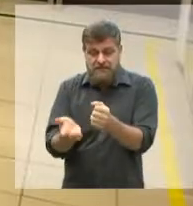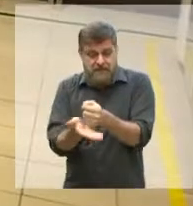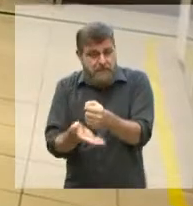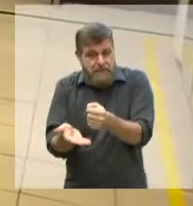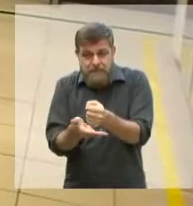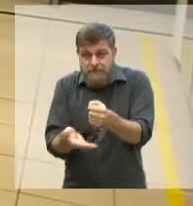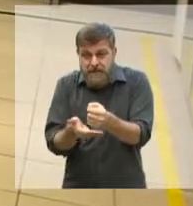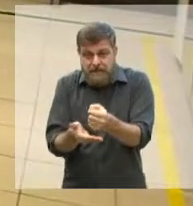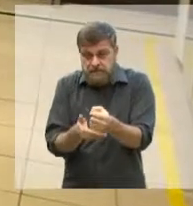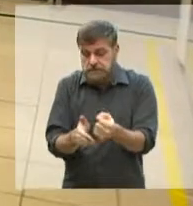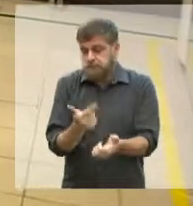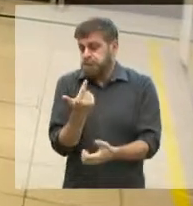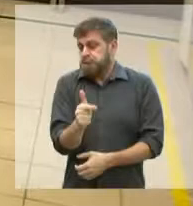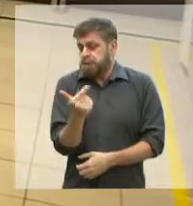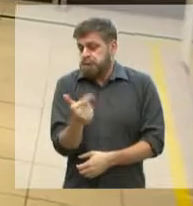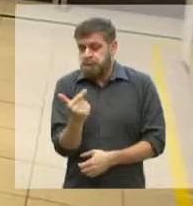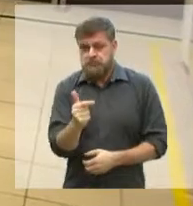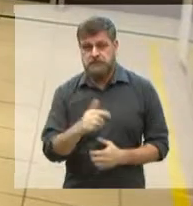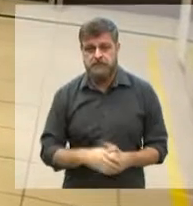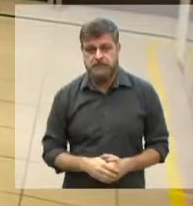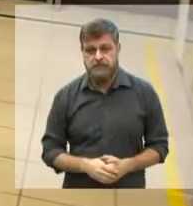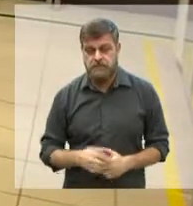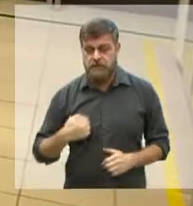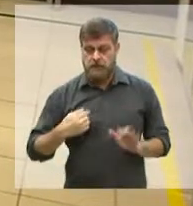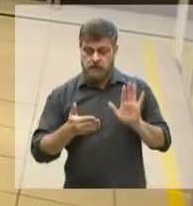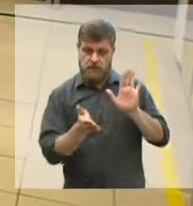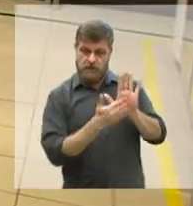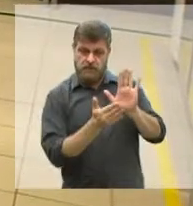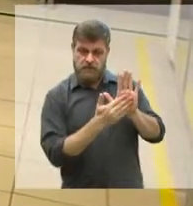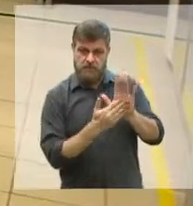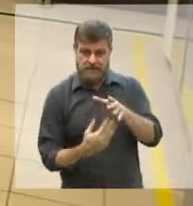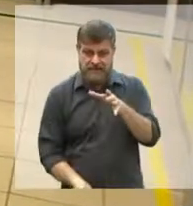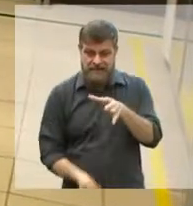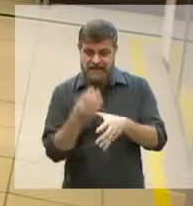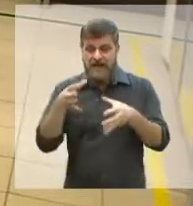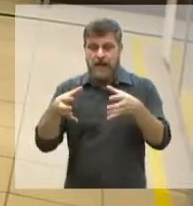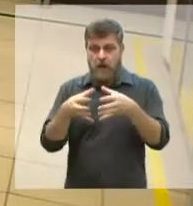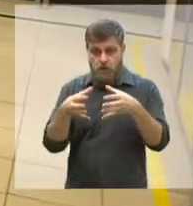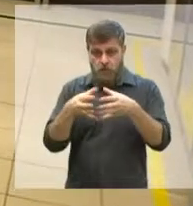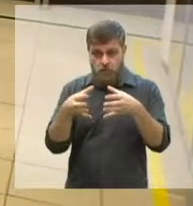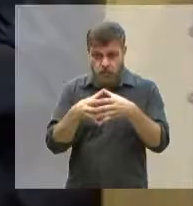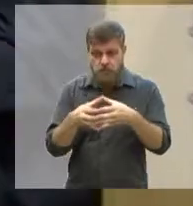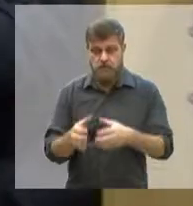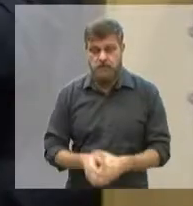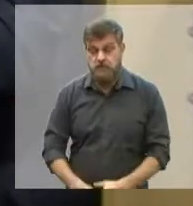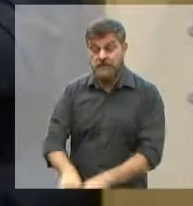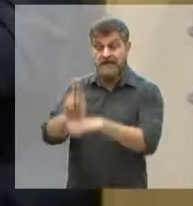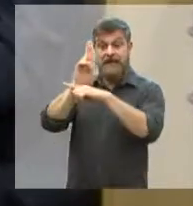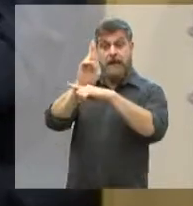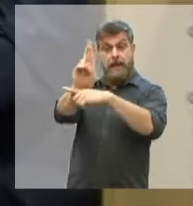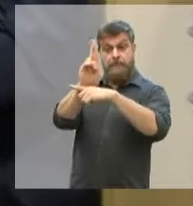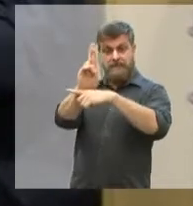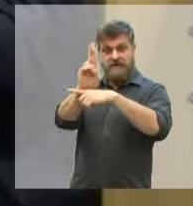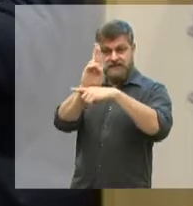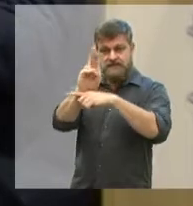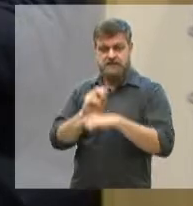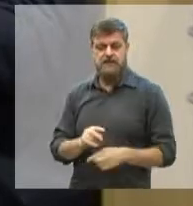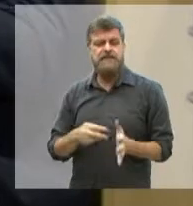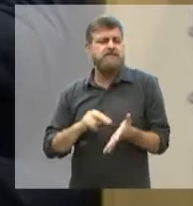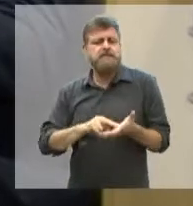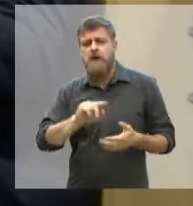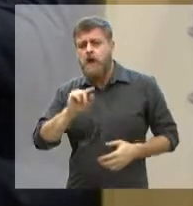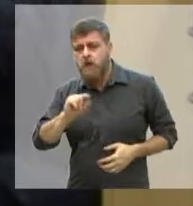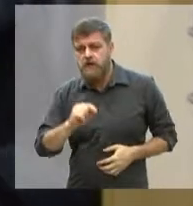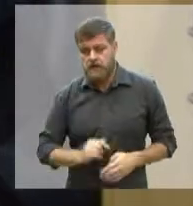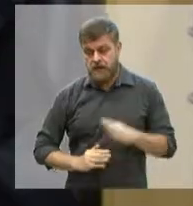Nós, recentemente, propusemos a criação de uma comissão de representação, que é uma comissão